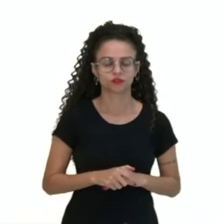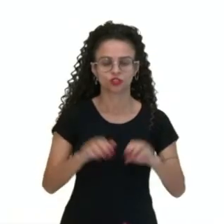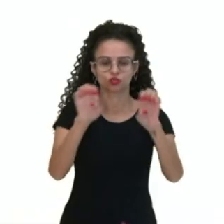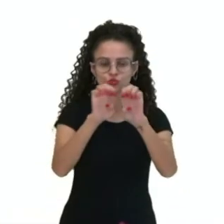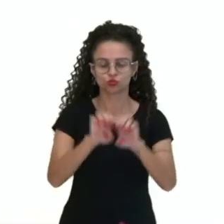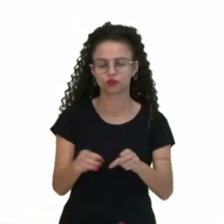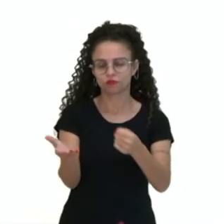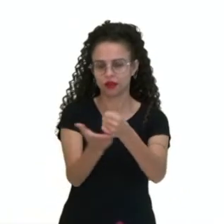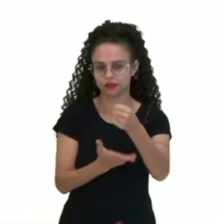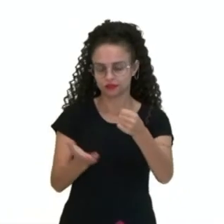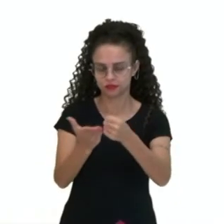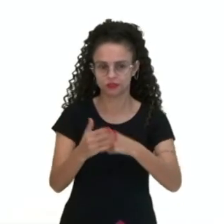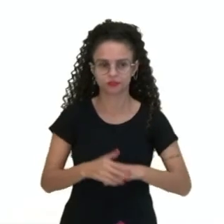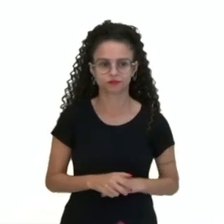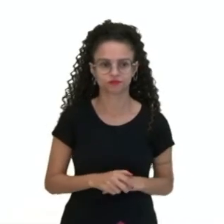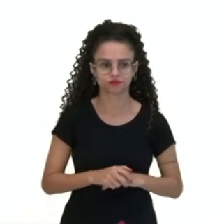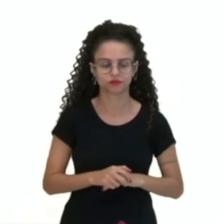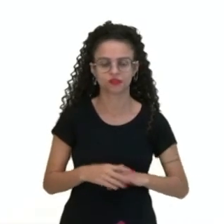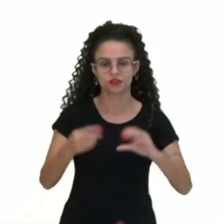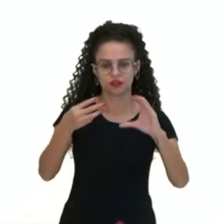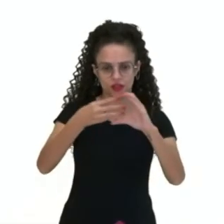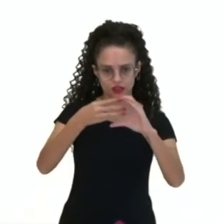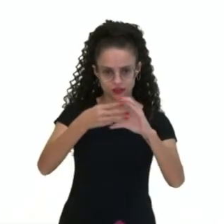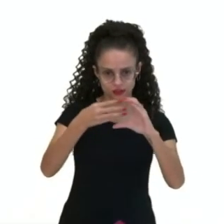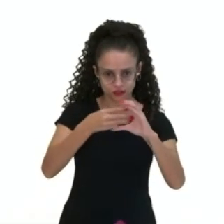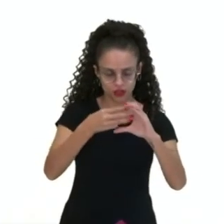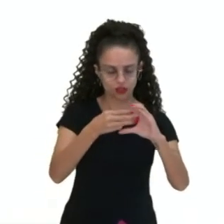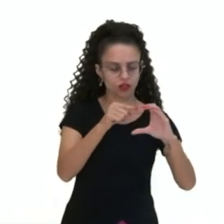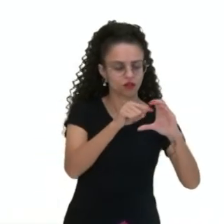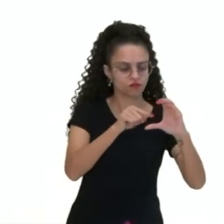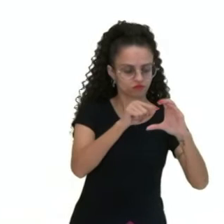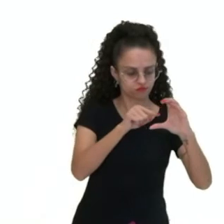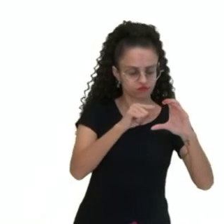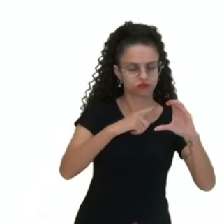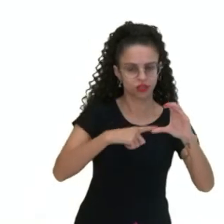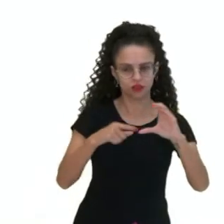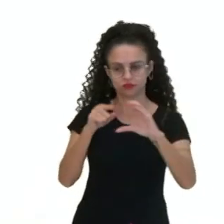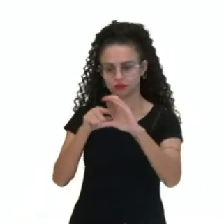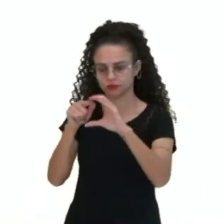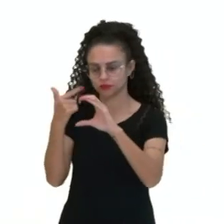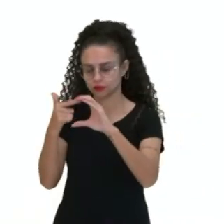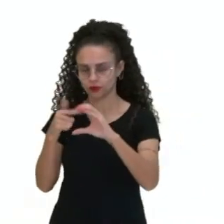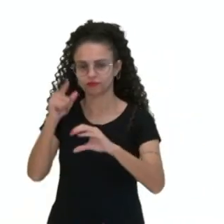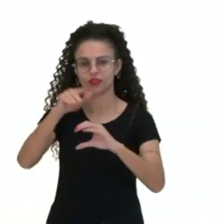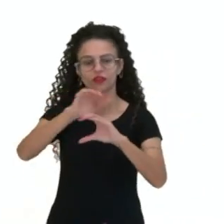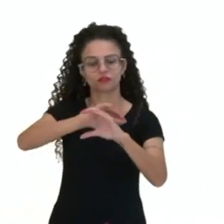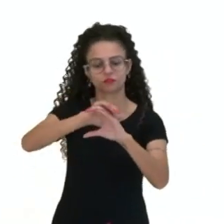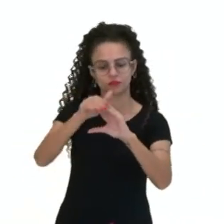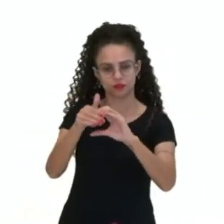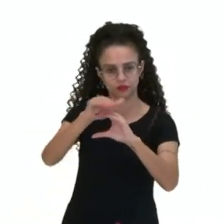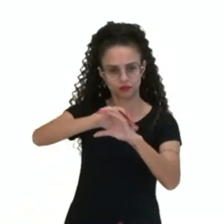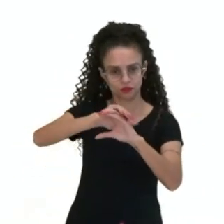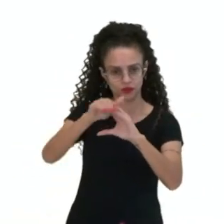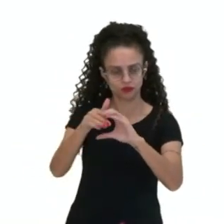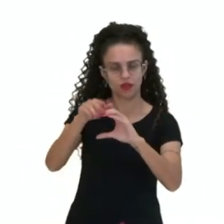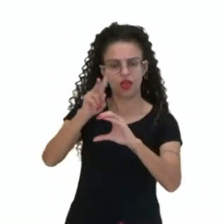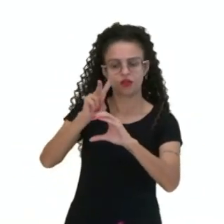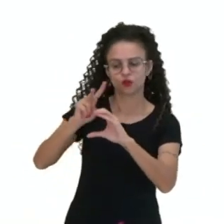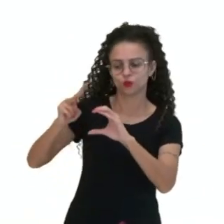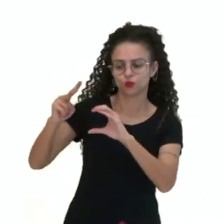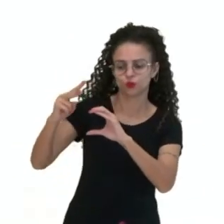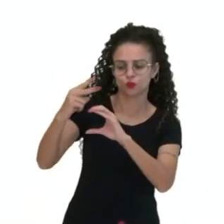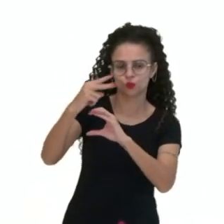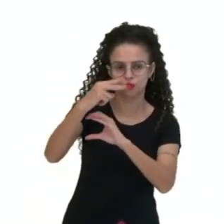estrutura básica, né? Tanto a célula procariótica como a eucariótica tem membrana plasmática, que vai